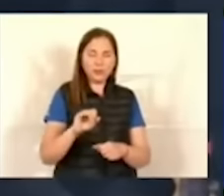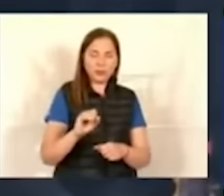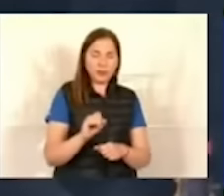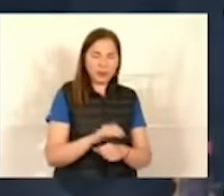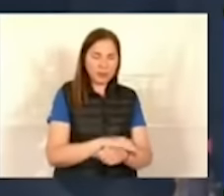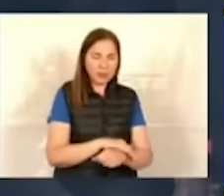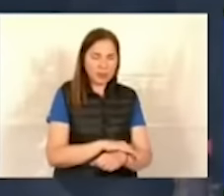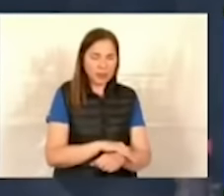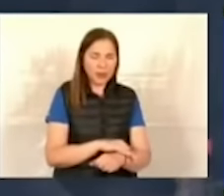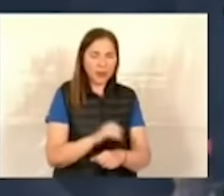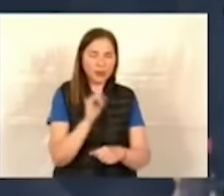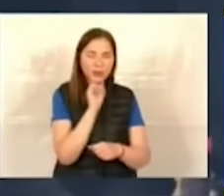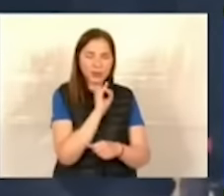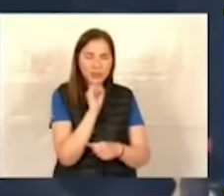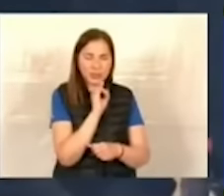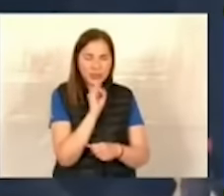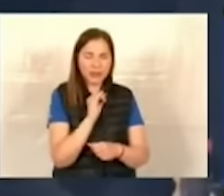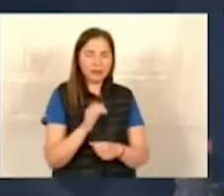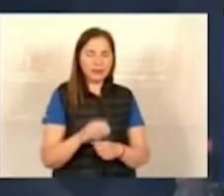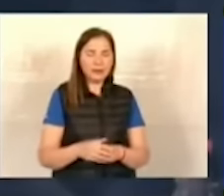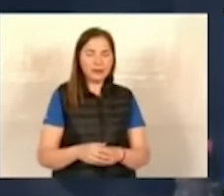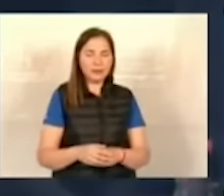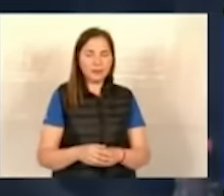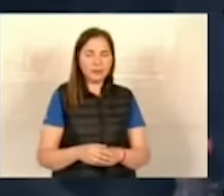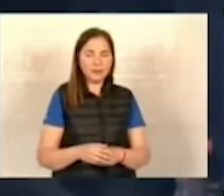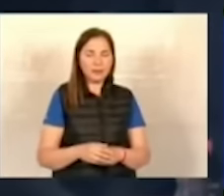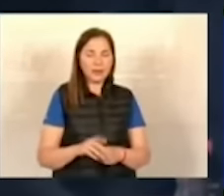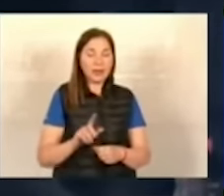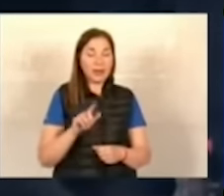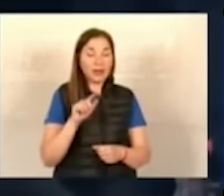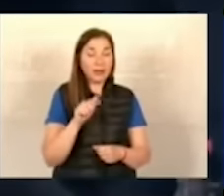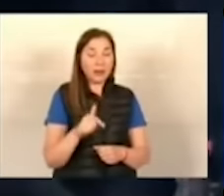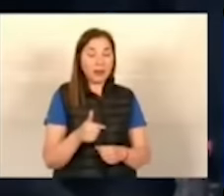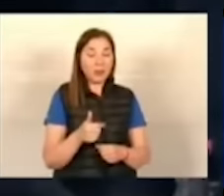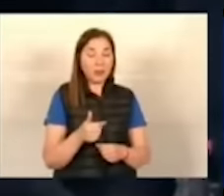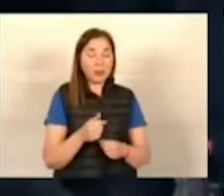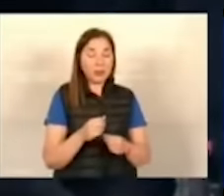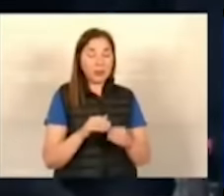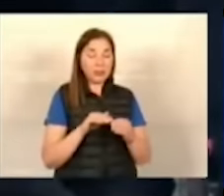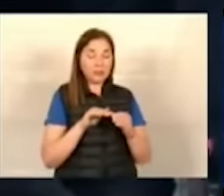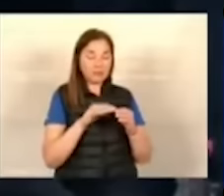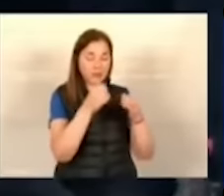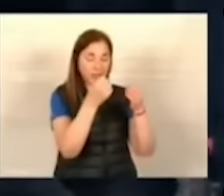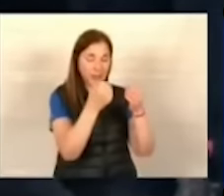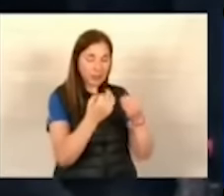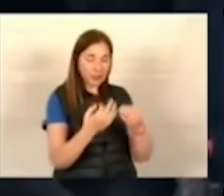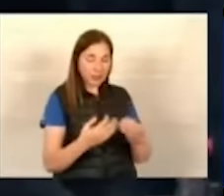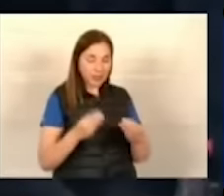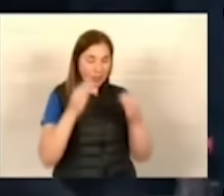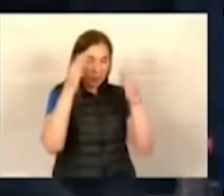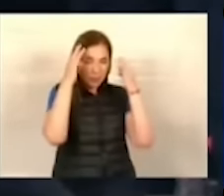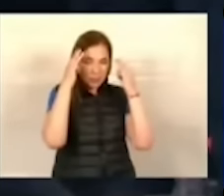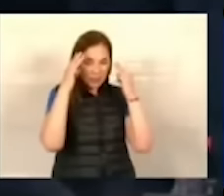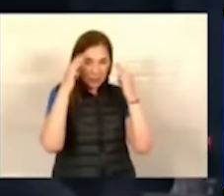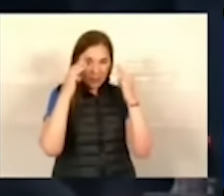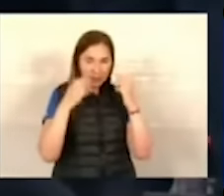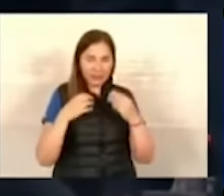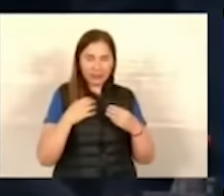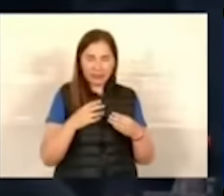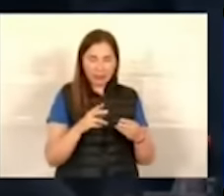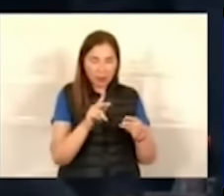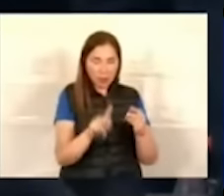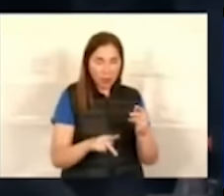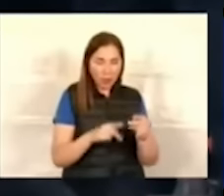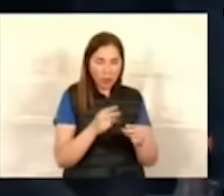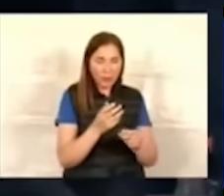eu sou o Deus de Isaque e no final ele passa uma missão para Moisés eu tô sentindo a angústia do meu povo